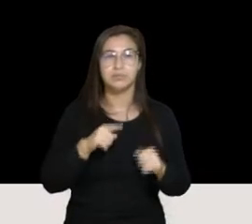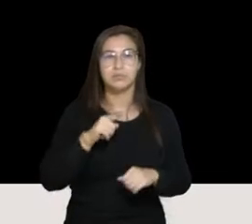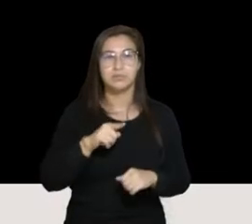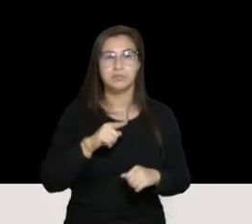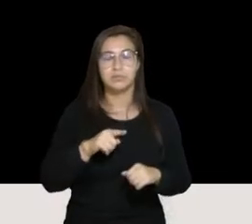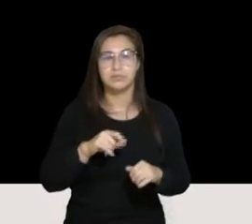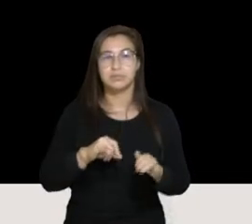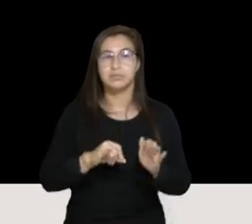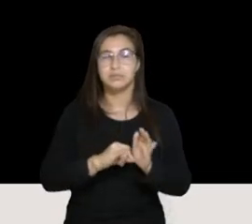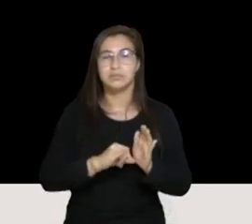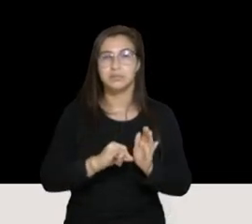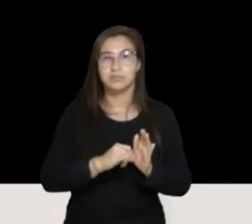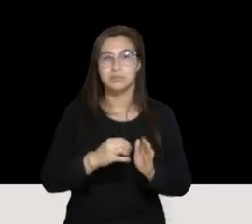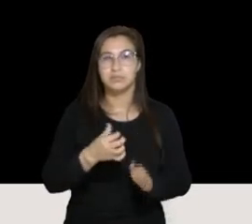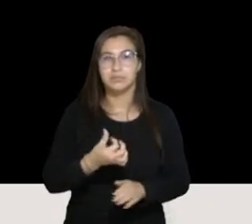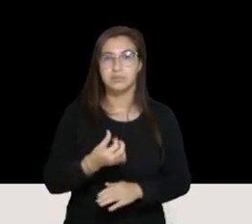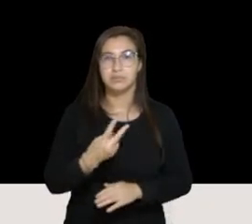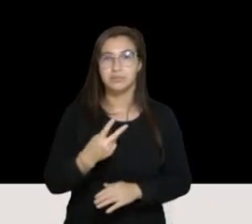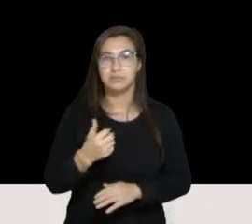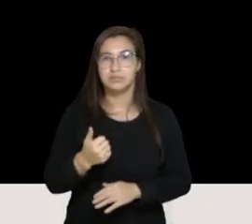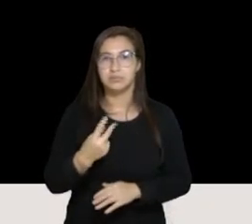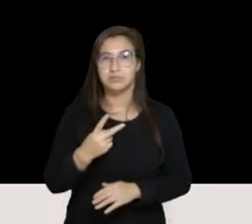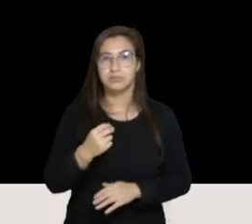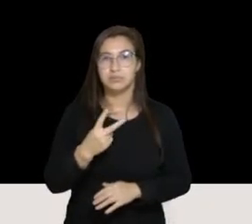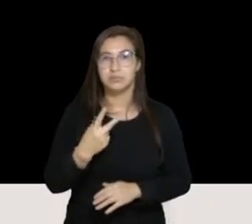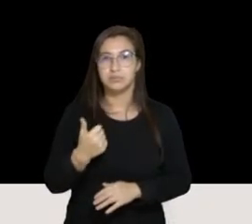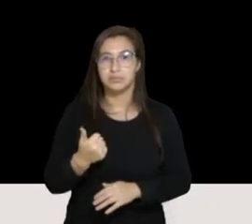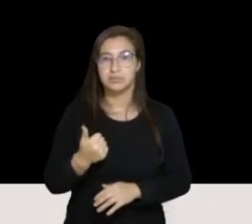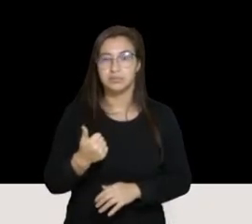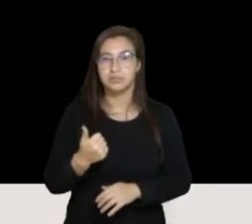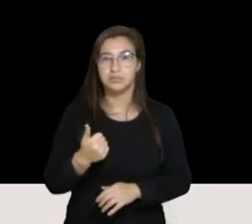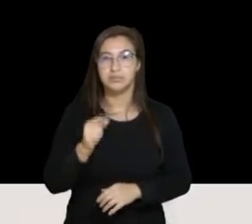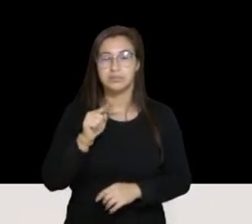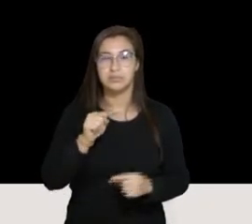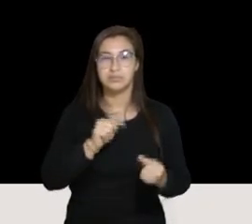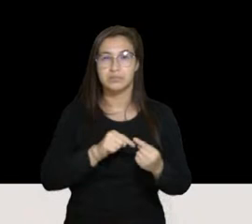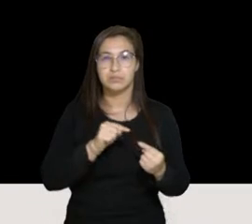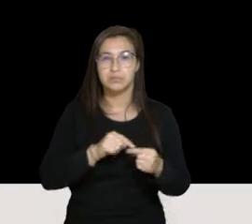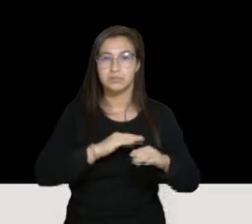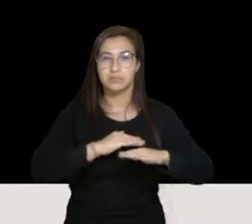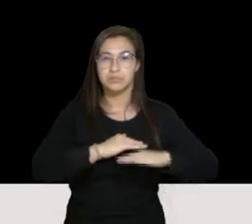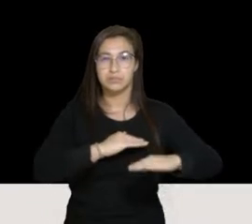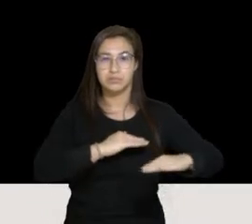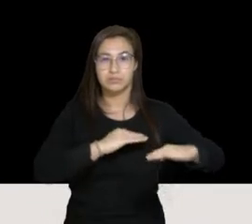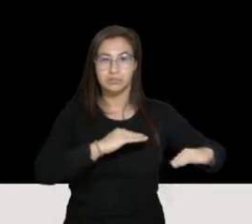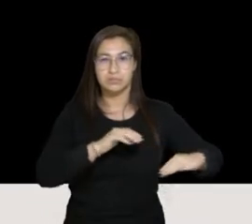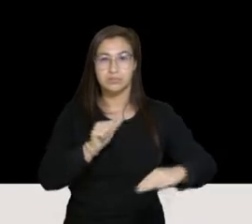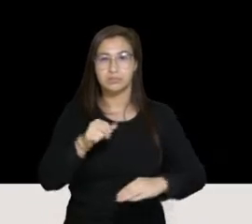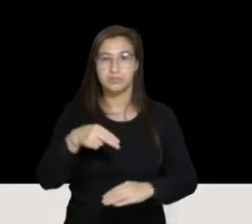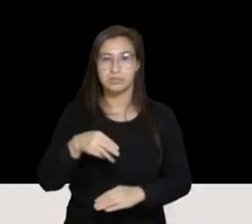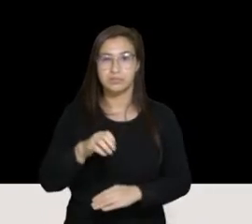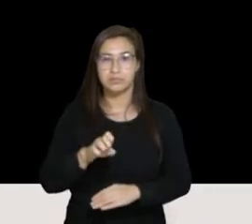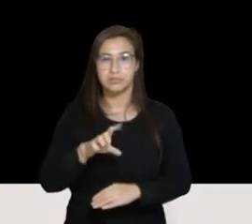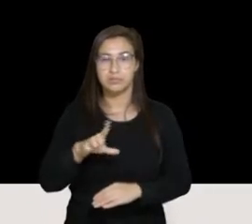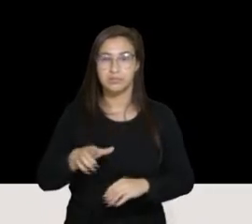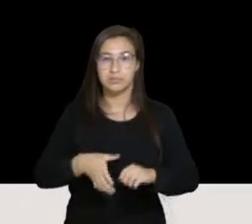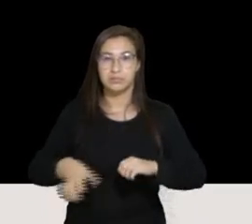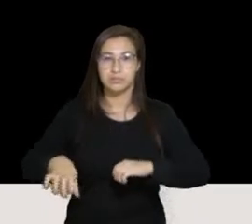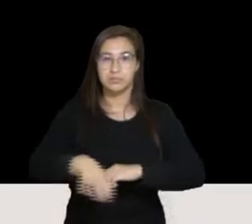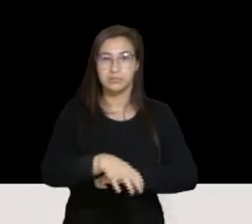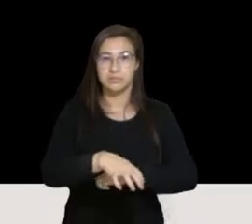digital 621 2021 que trata da pavimentação do anel viário de